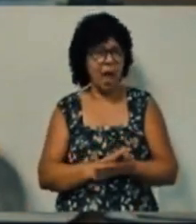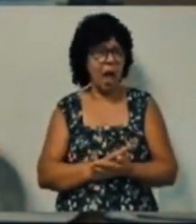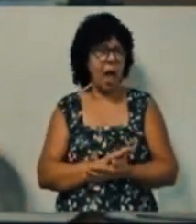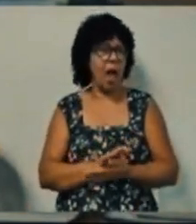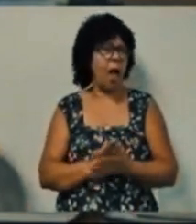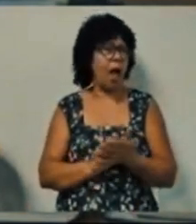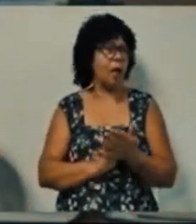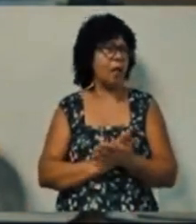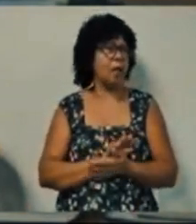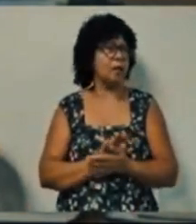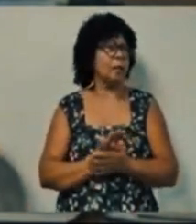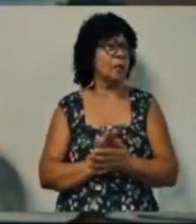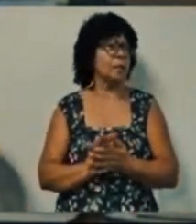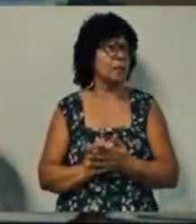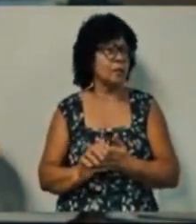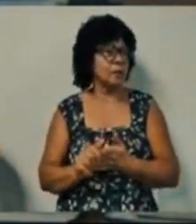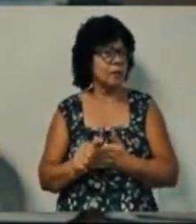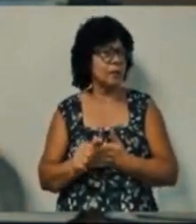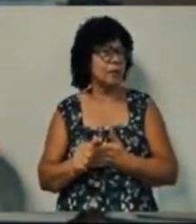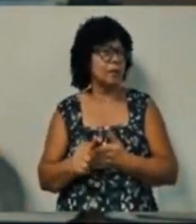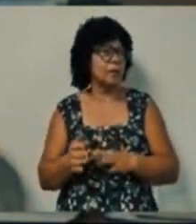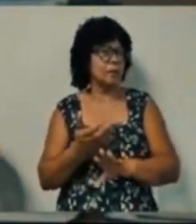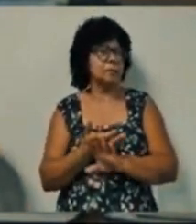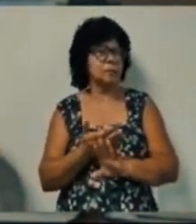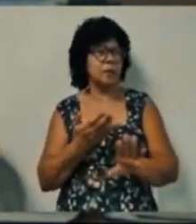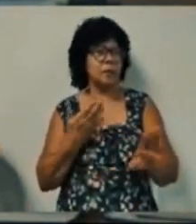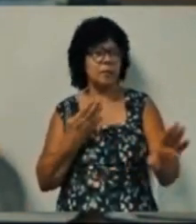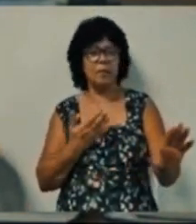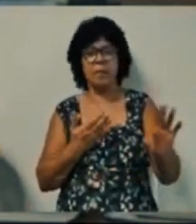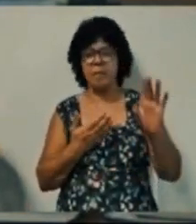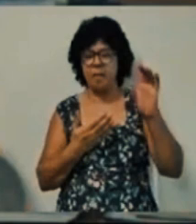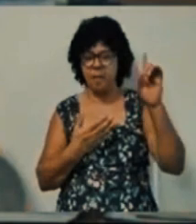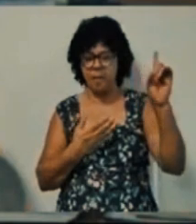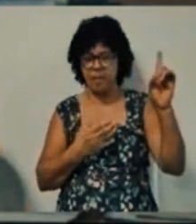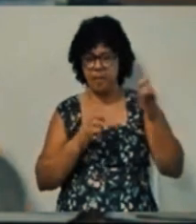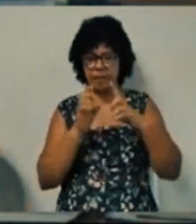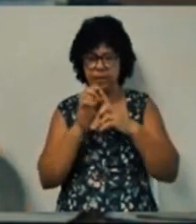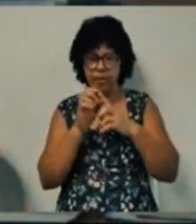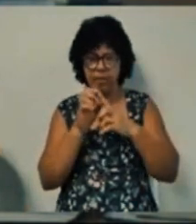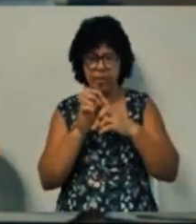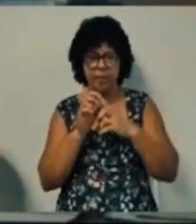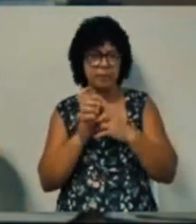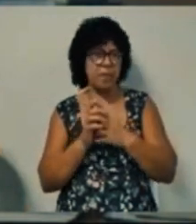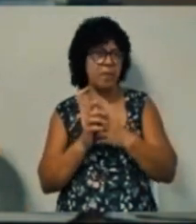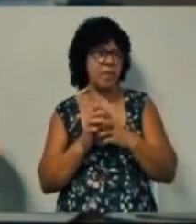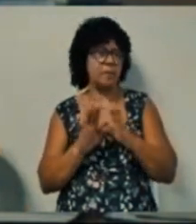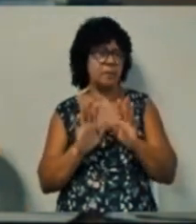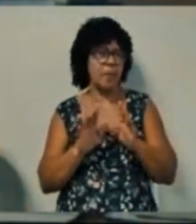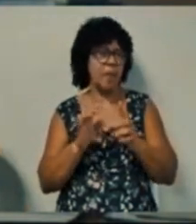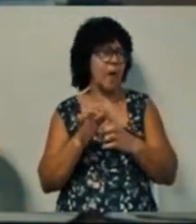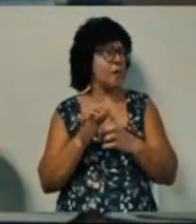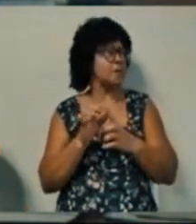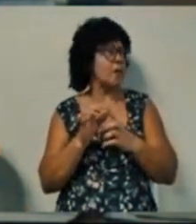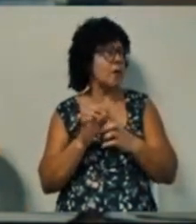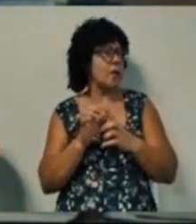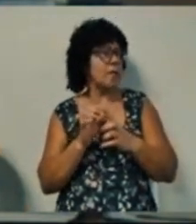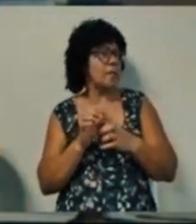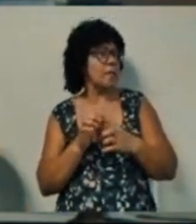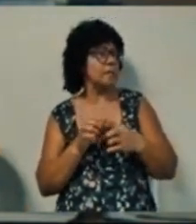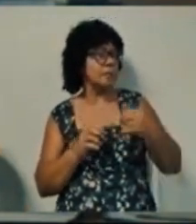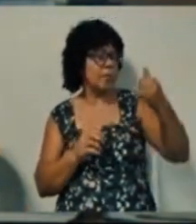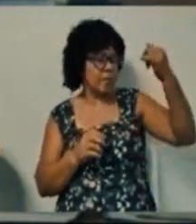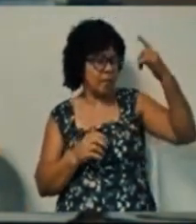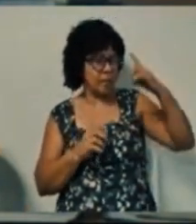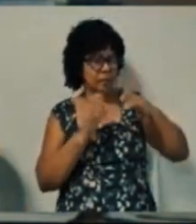venha, Senhor, desviar a atenção, mas que esta palavra, Senhor, possa produzir frutos para